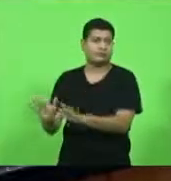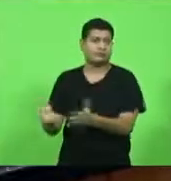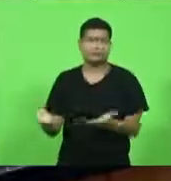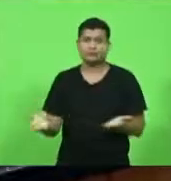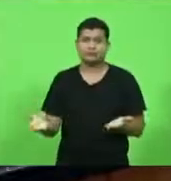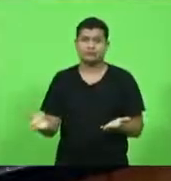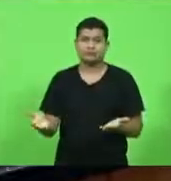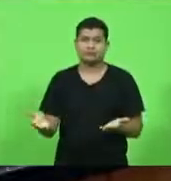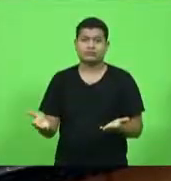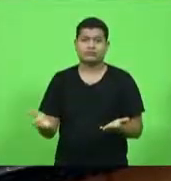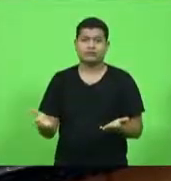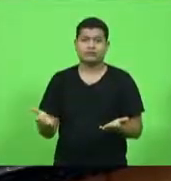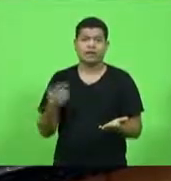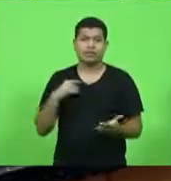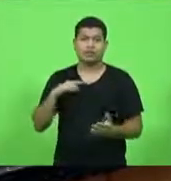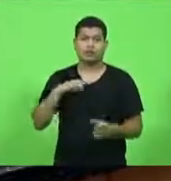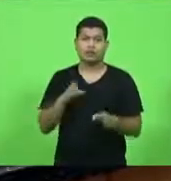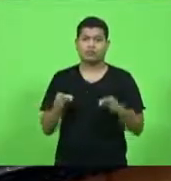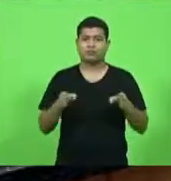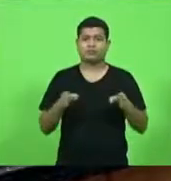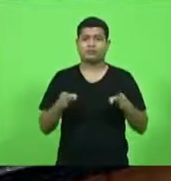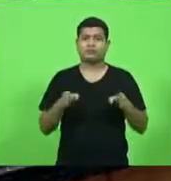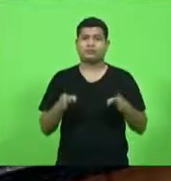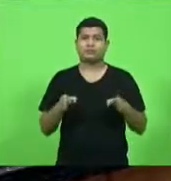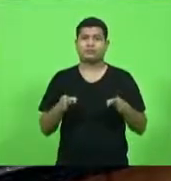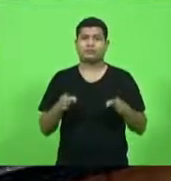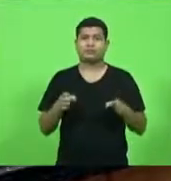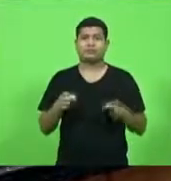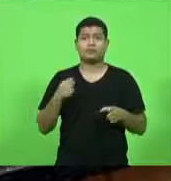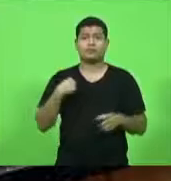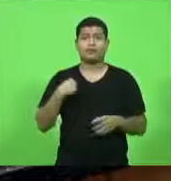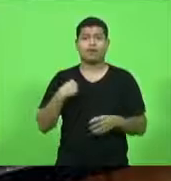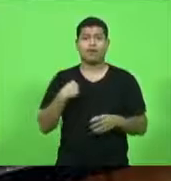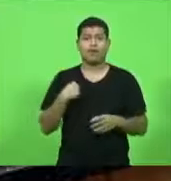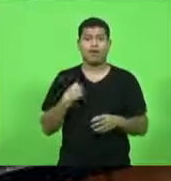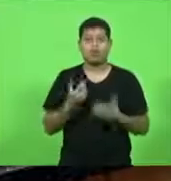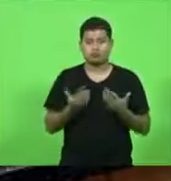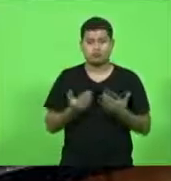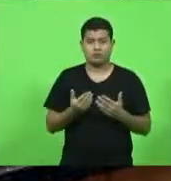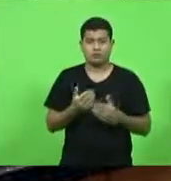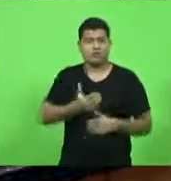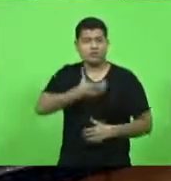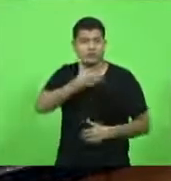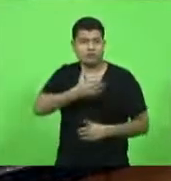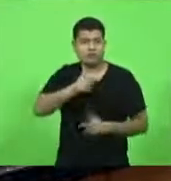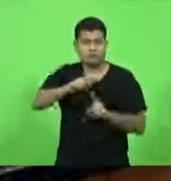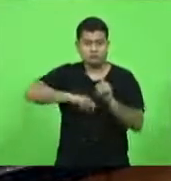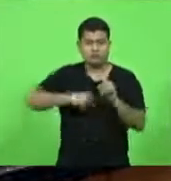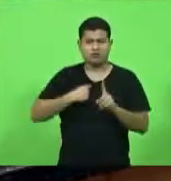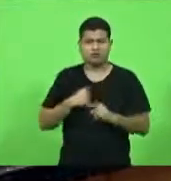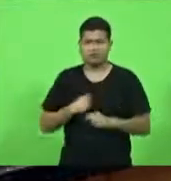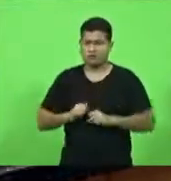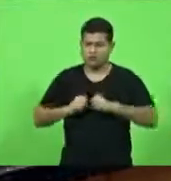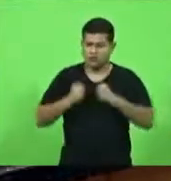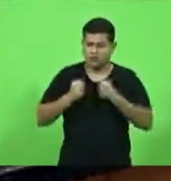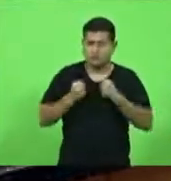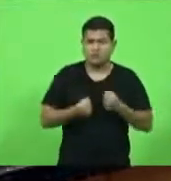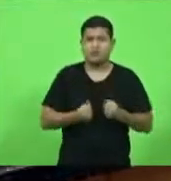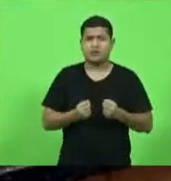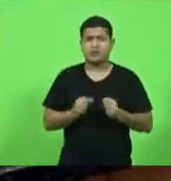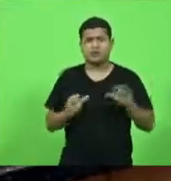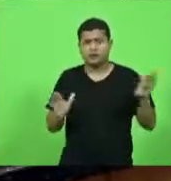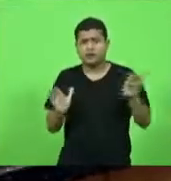Tem prazo para quem pega em carga. Eu passei o final do ano ali me matando para poder chegar no meu cartório, lá do meu gabinete lá,